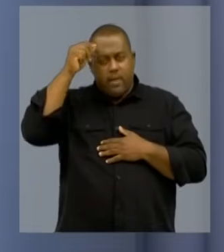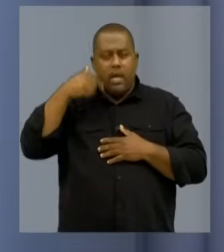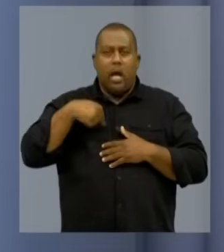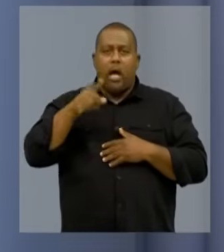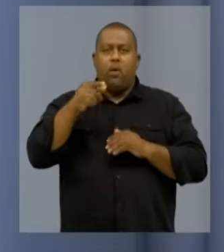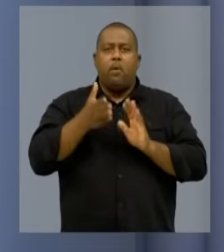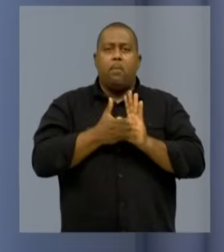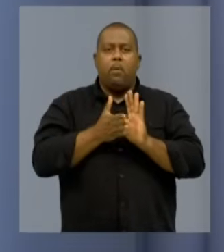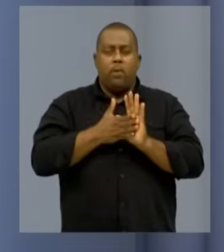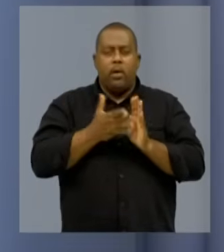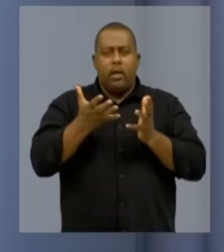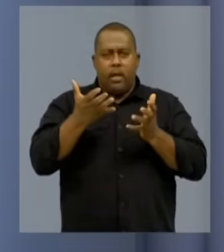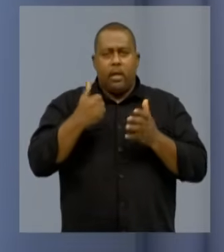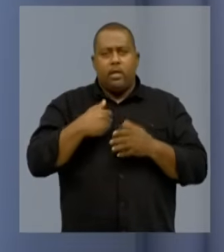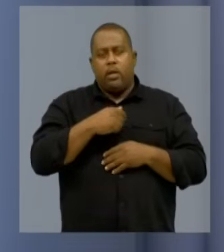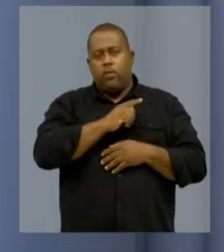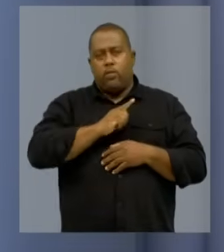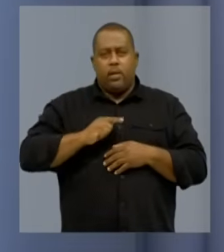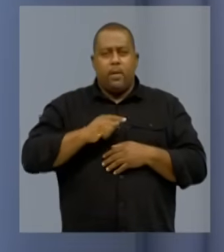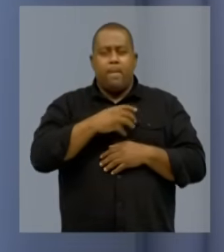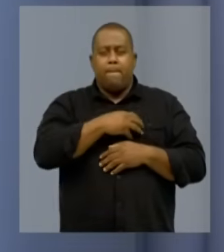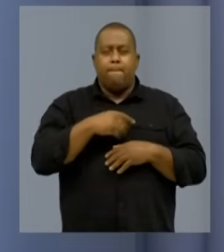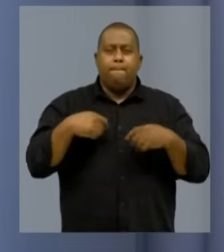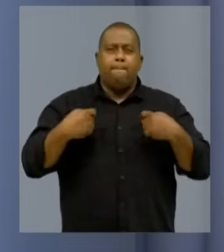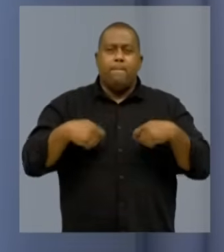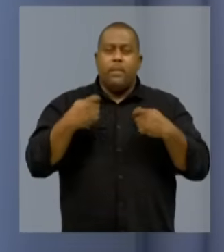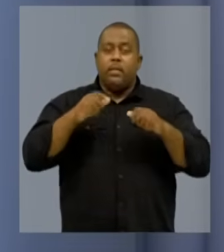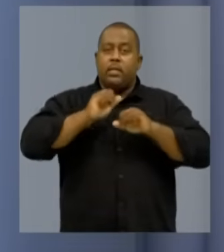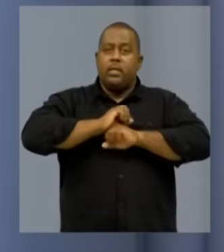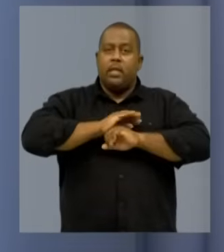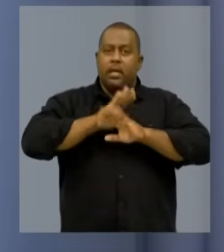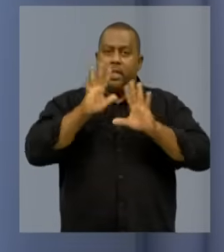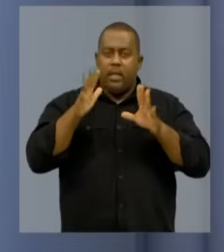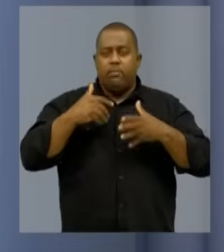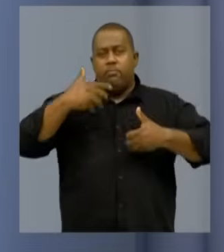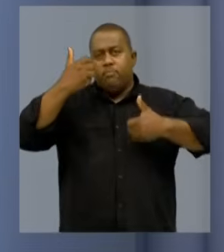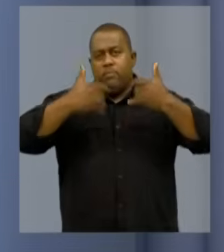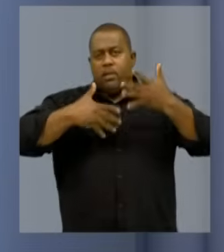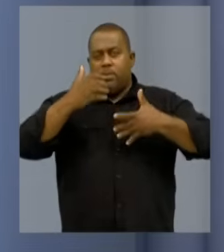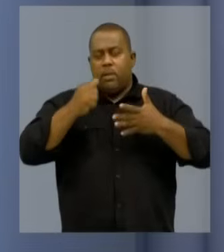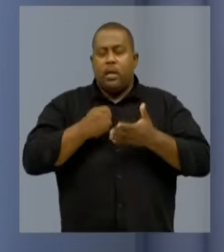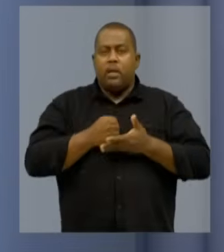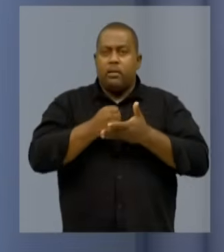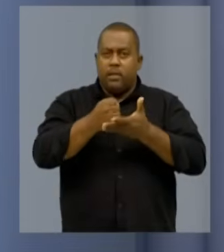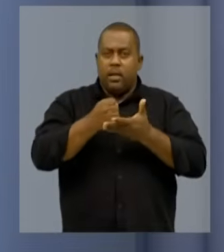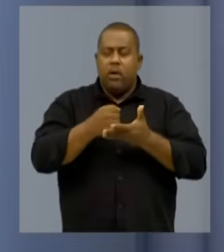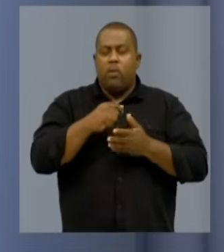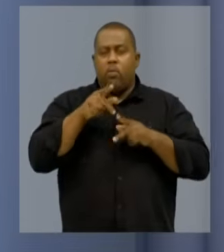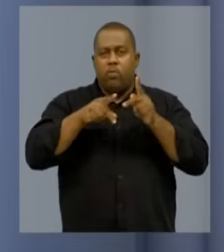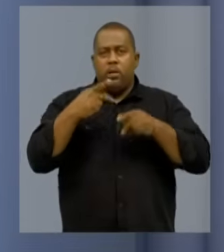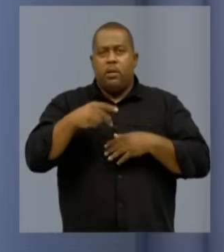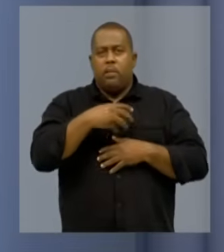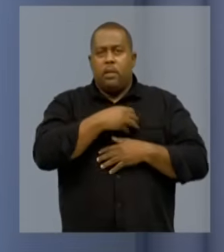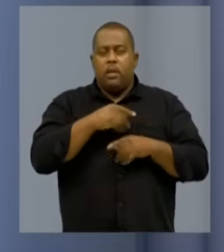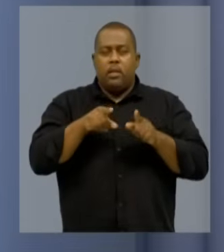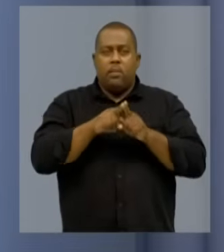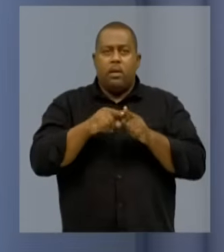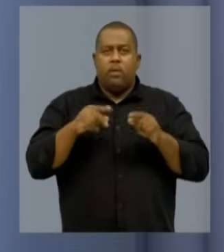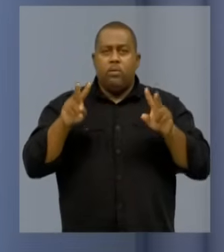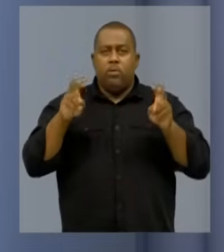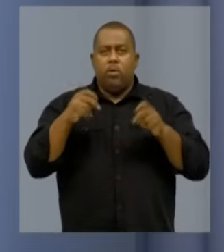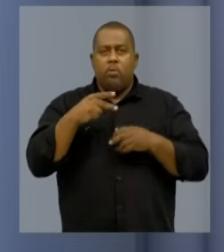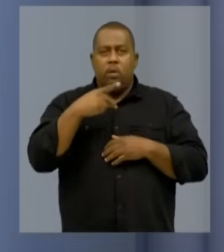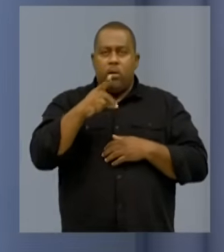ser governador da Bahia e precisa ter clareza e explicações a dar ao povo da Bahia. Inclusive sobre o crescimento do